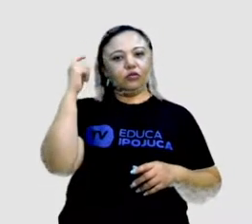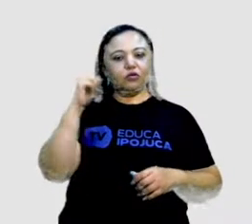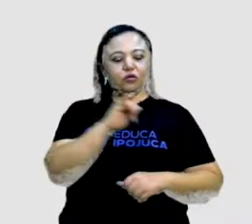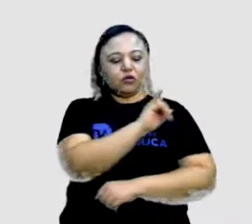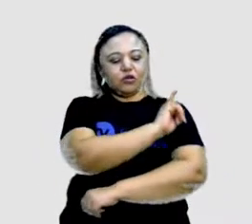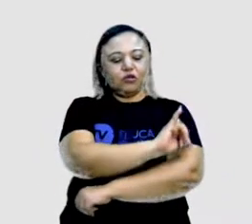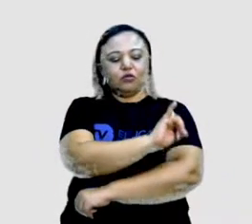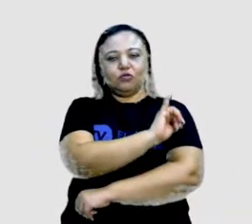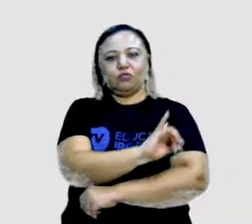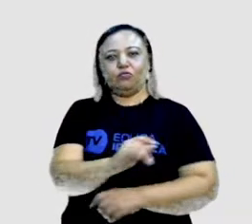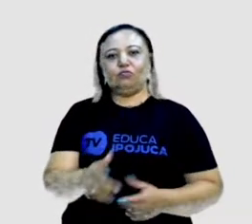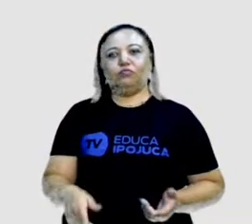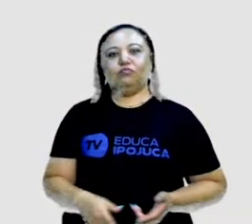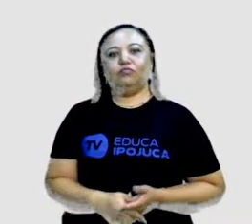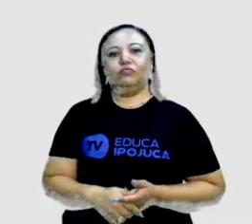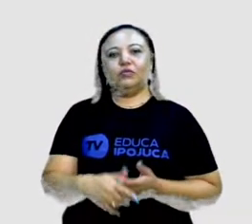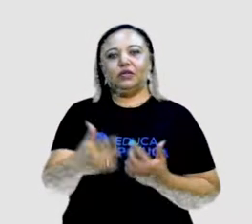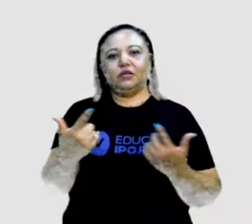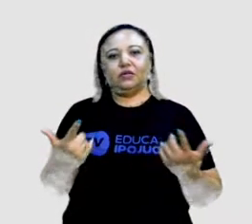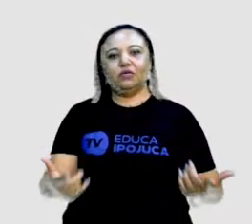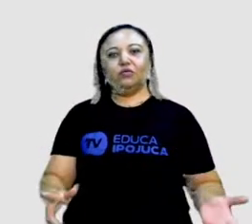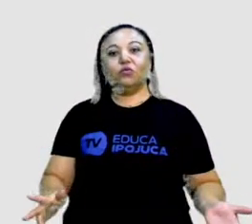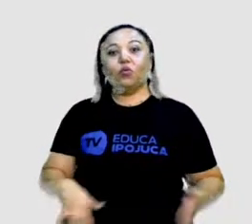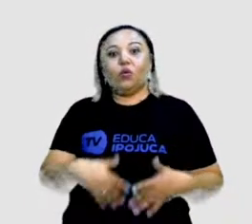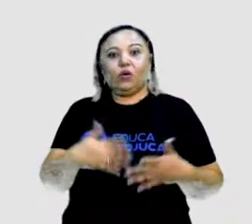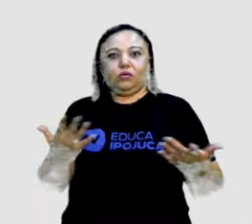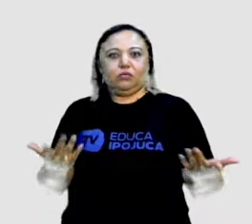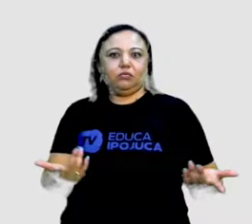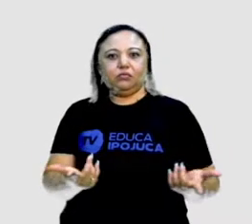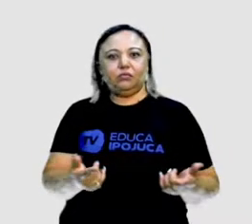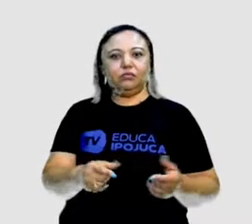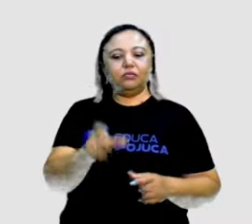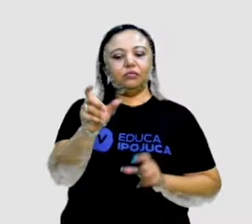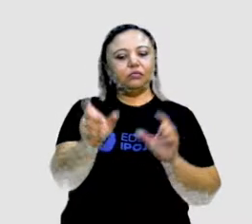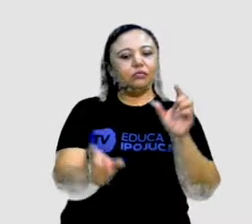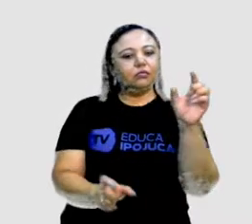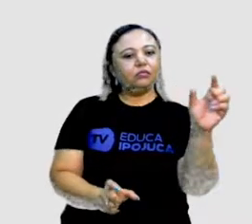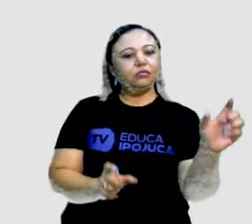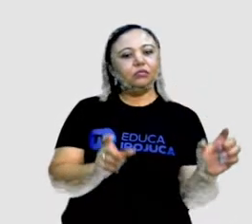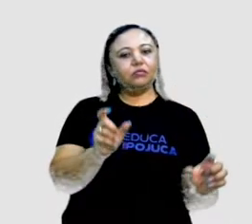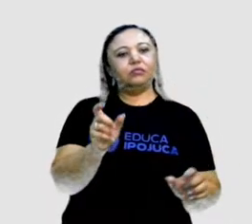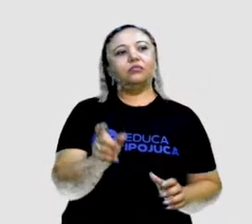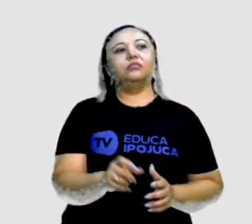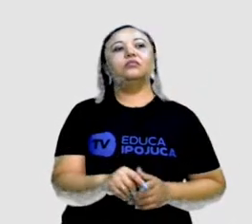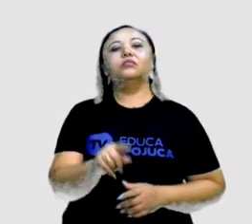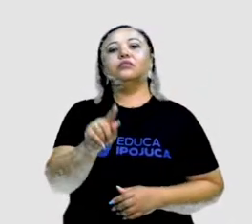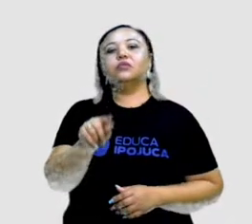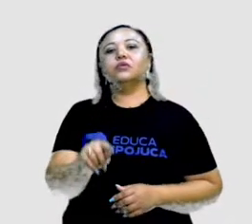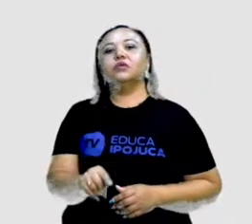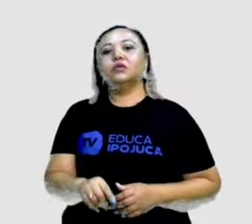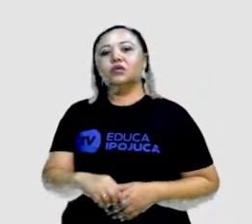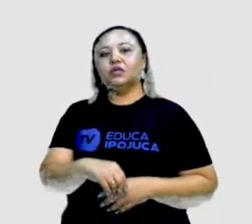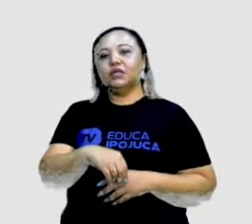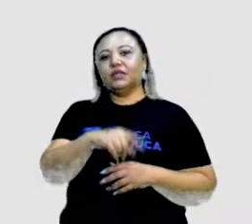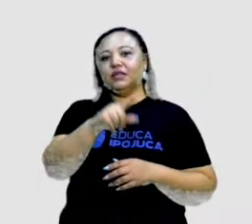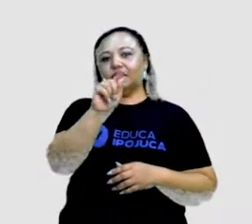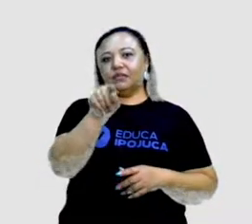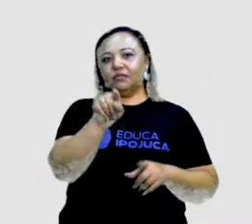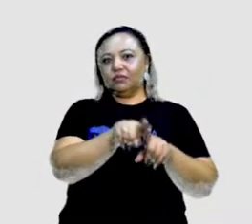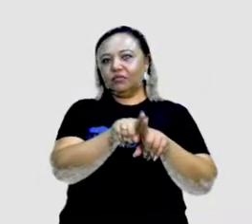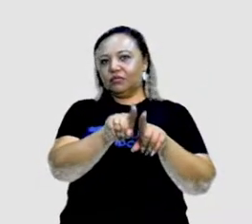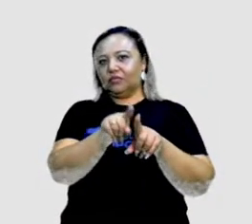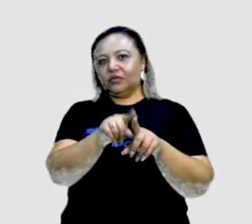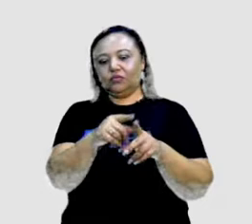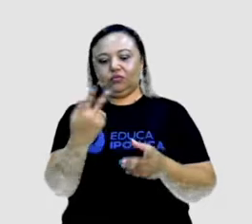é indeterminado, né? A gente não sabe exatamente quando. Os personagens é o médico de plantão, Juan Bedouin e